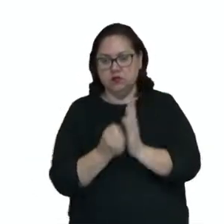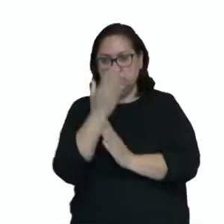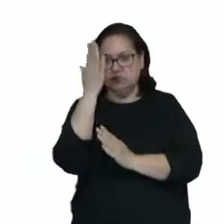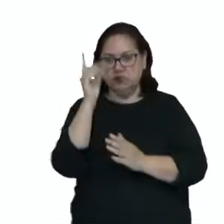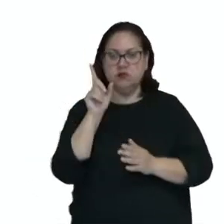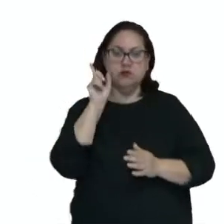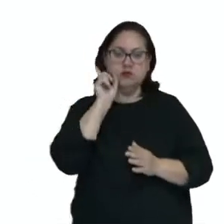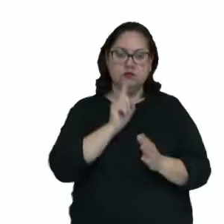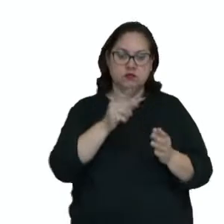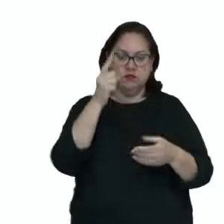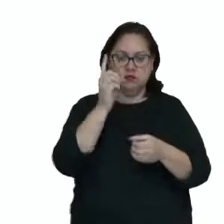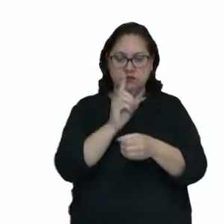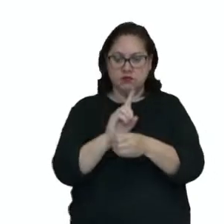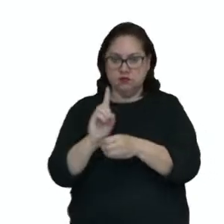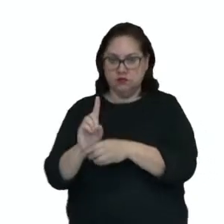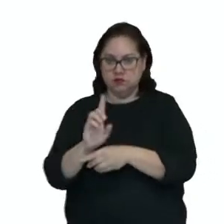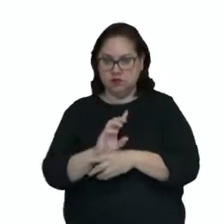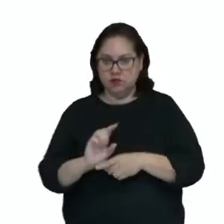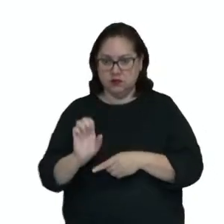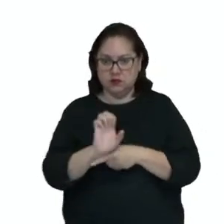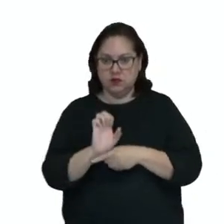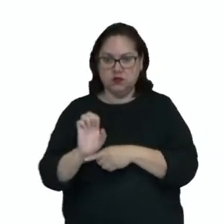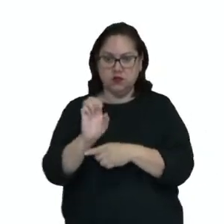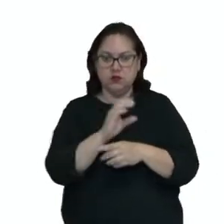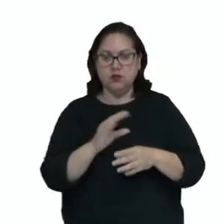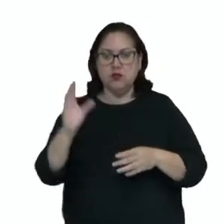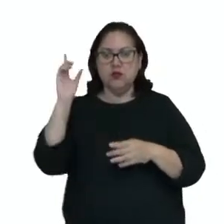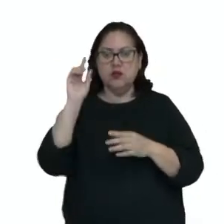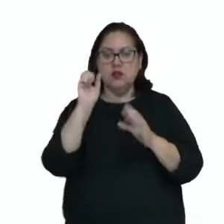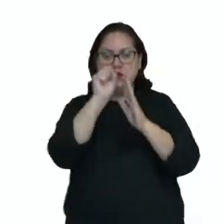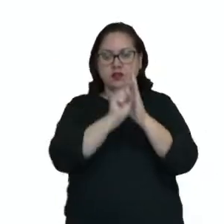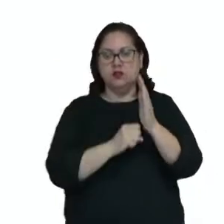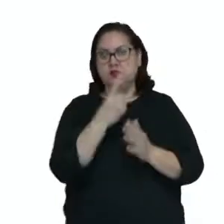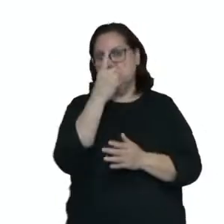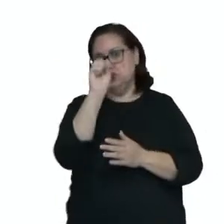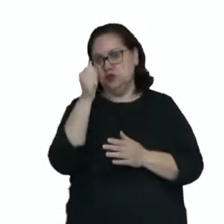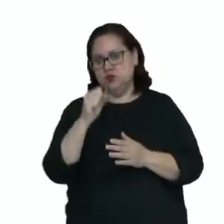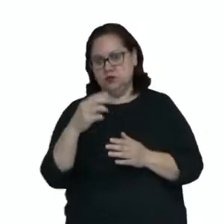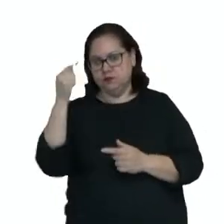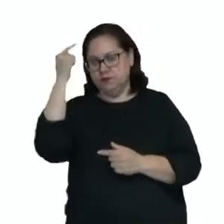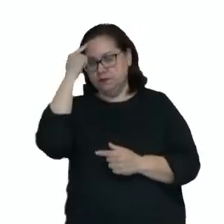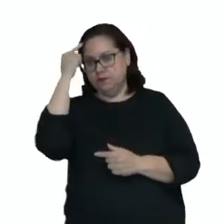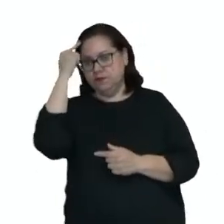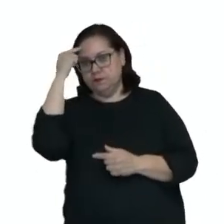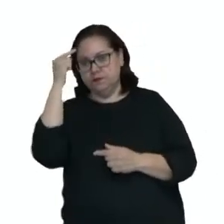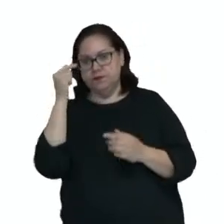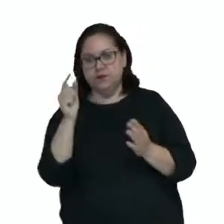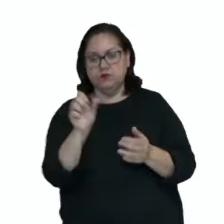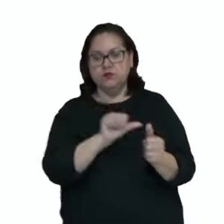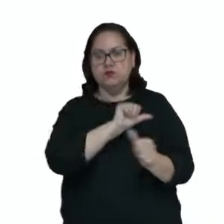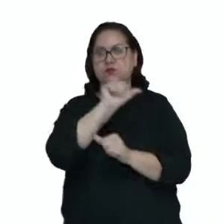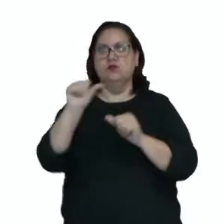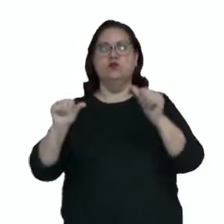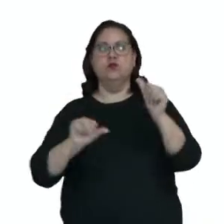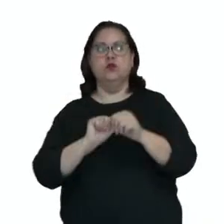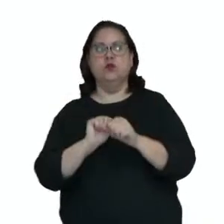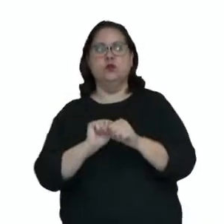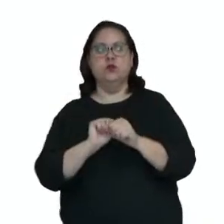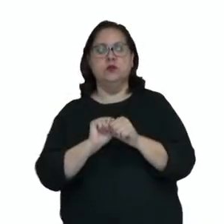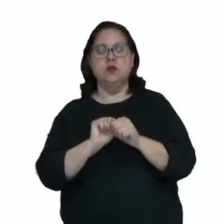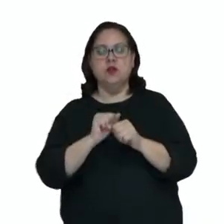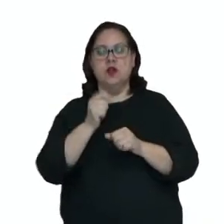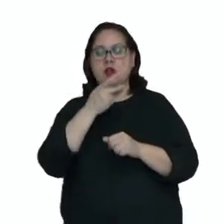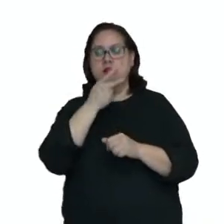estados modernos ocidentais, né? Então a gente vê ali que no século XVIII o pensamento muda, né? O